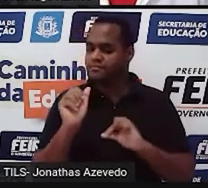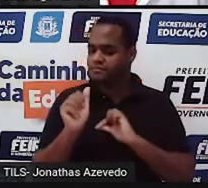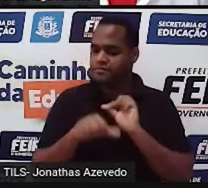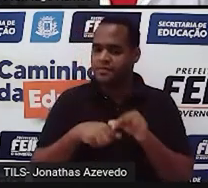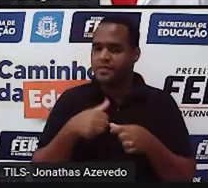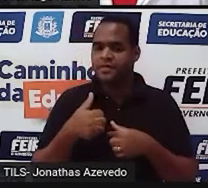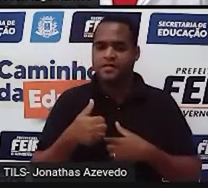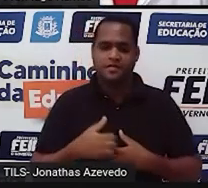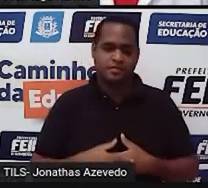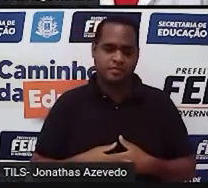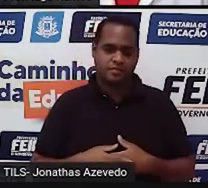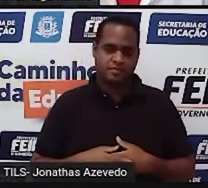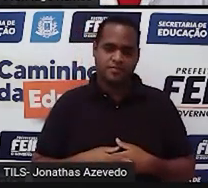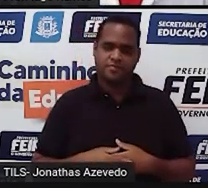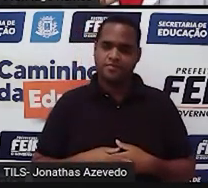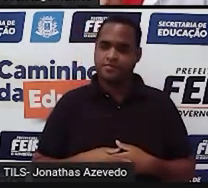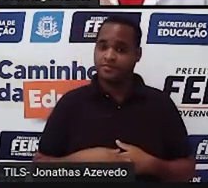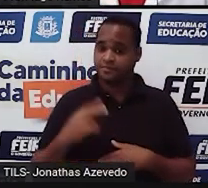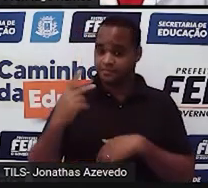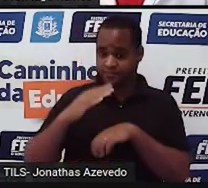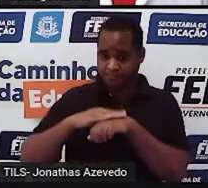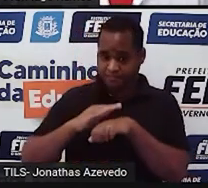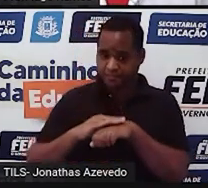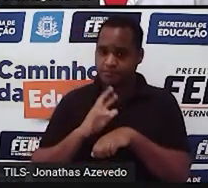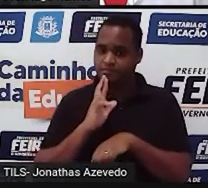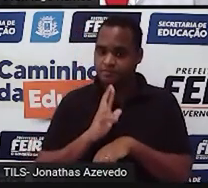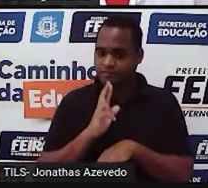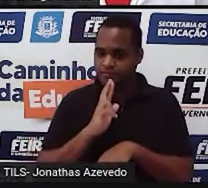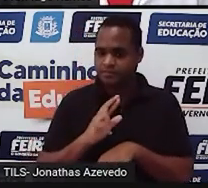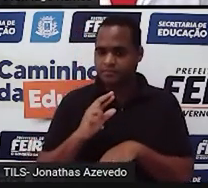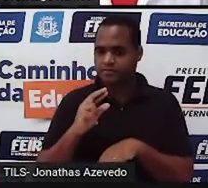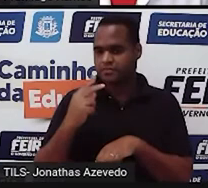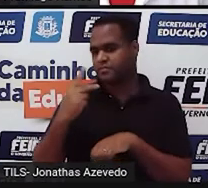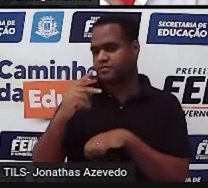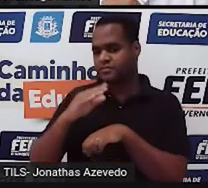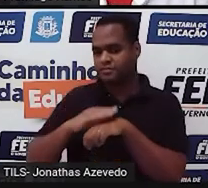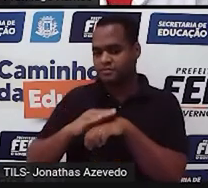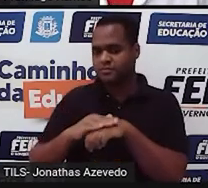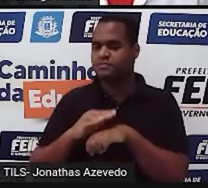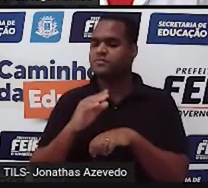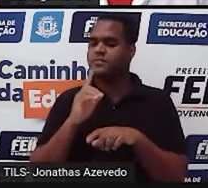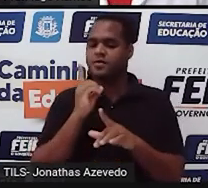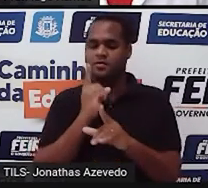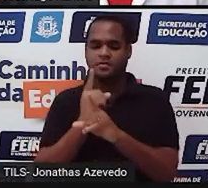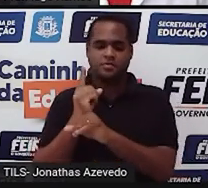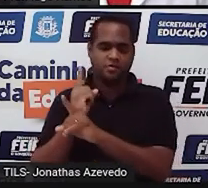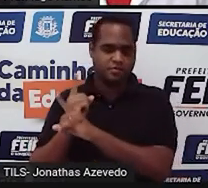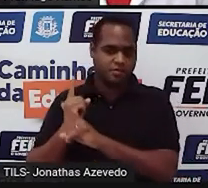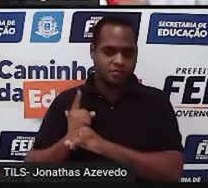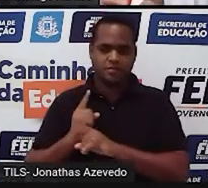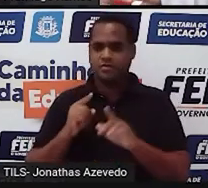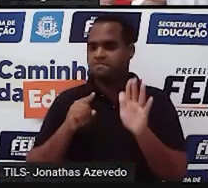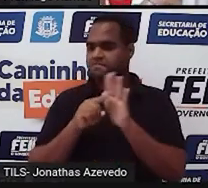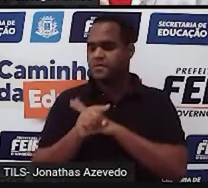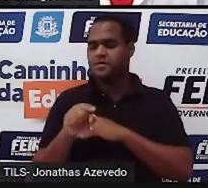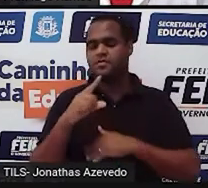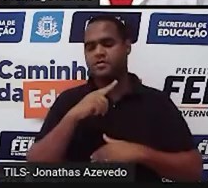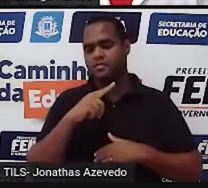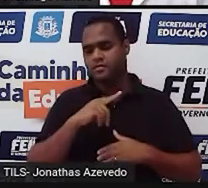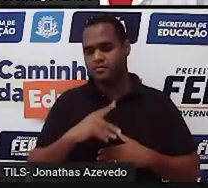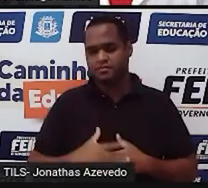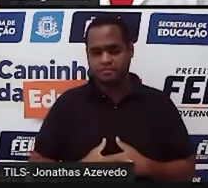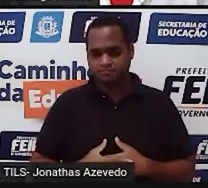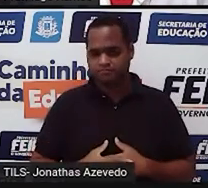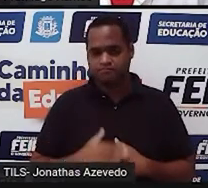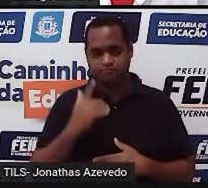contrário dessa vez eu vou te dar a resposta e você vai ter que encontrar a pergunta né aparece